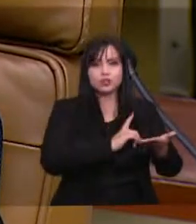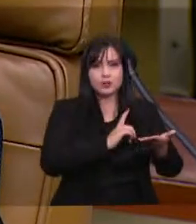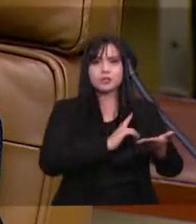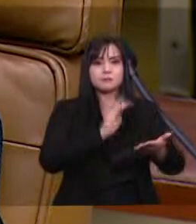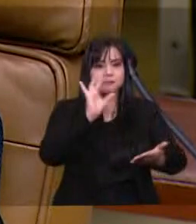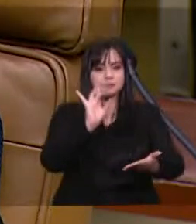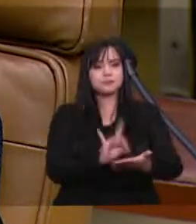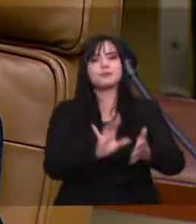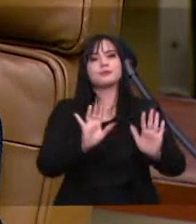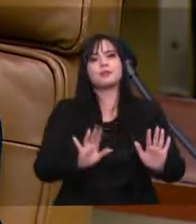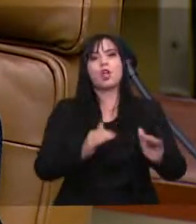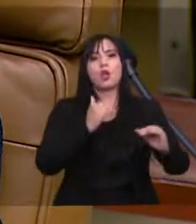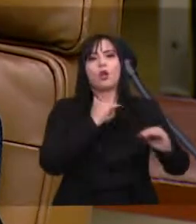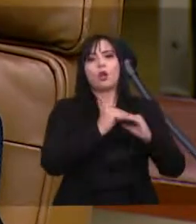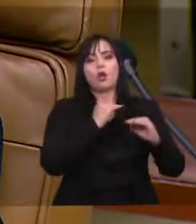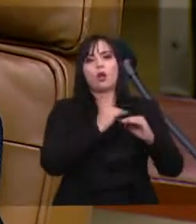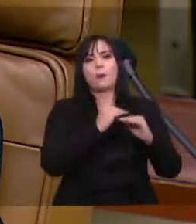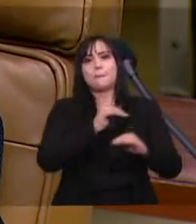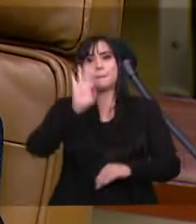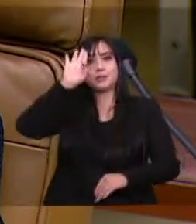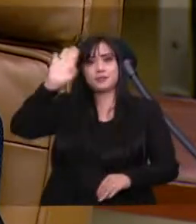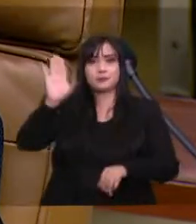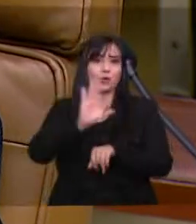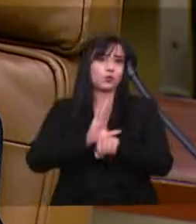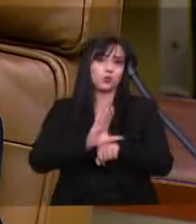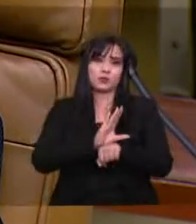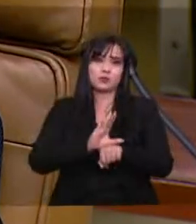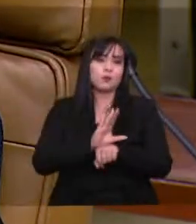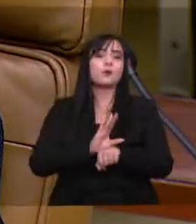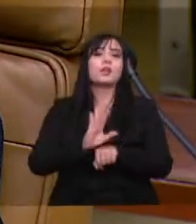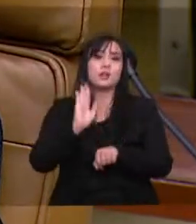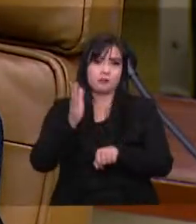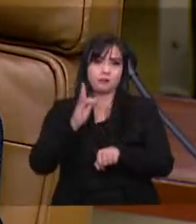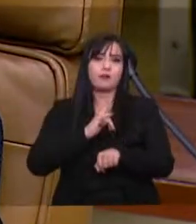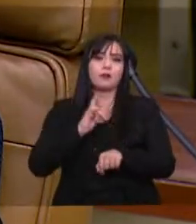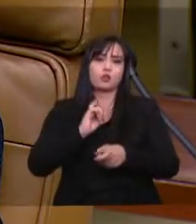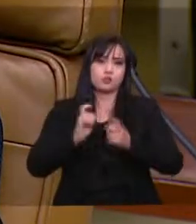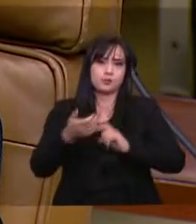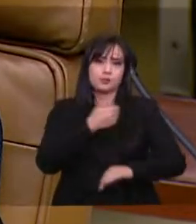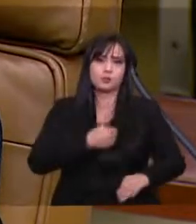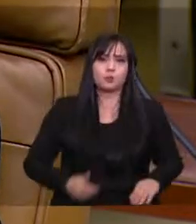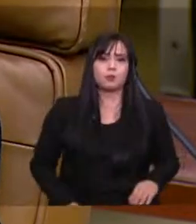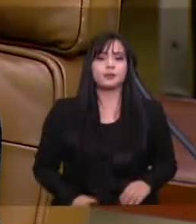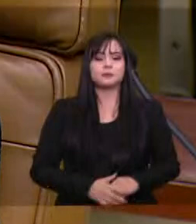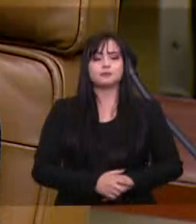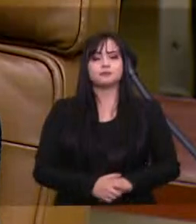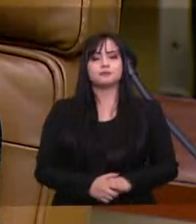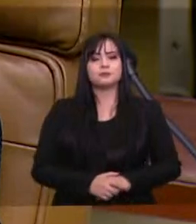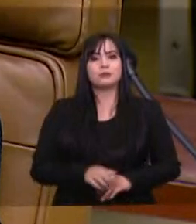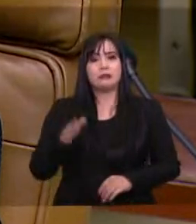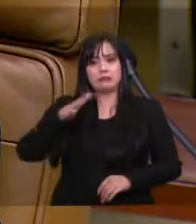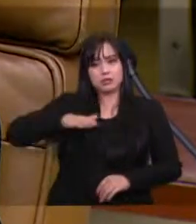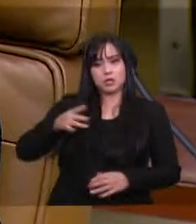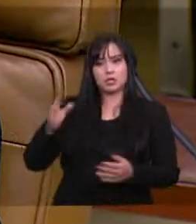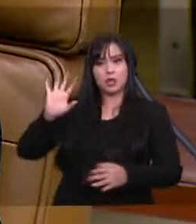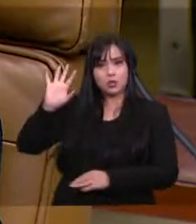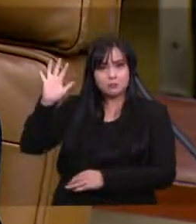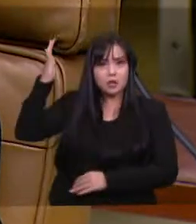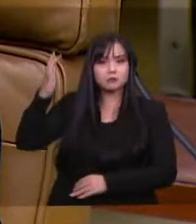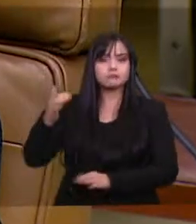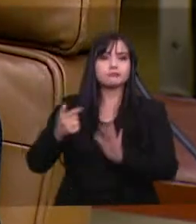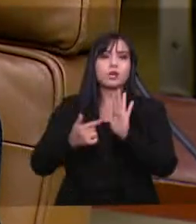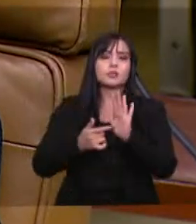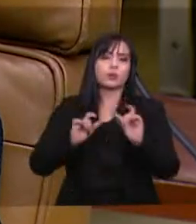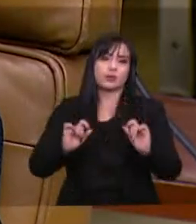exercido bem conformidade com os princípios constitucionais que regem a administração pública Tais circunstâncias são aptas